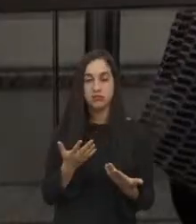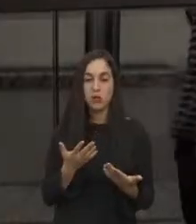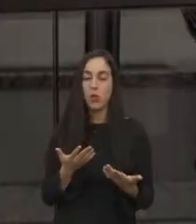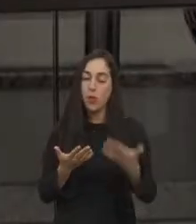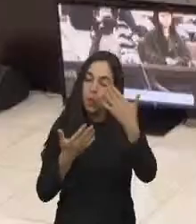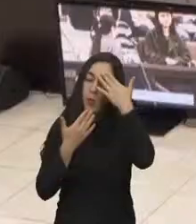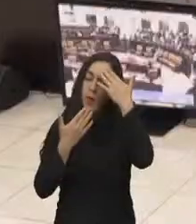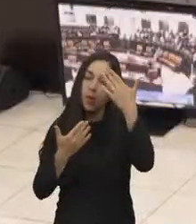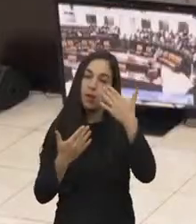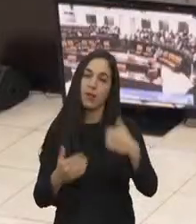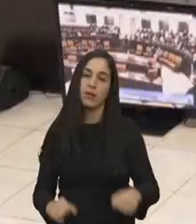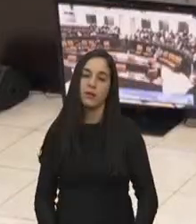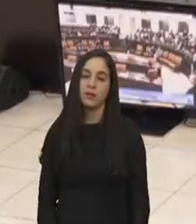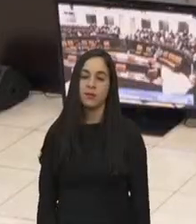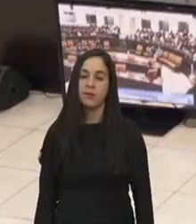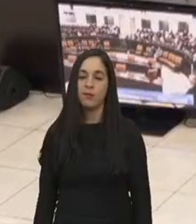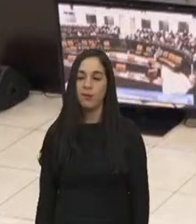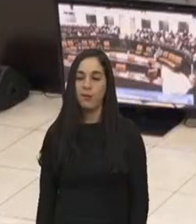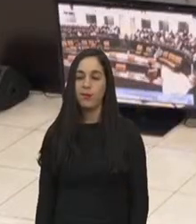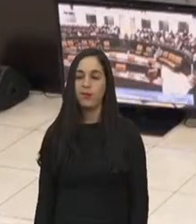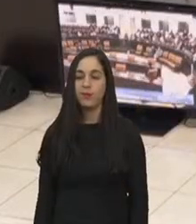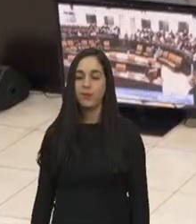Obrigada.